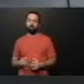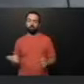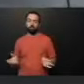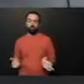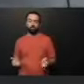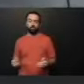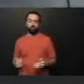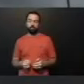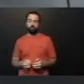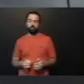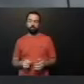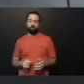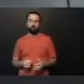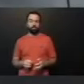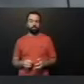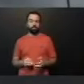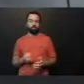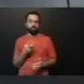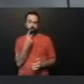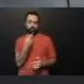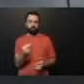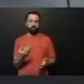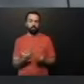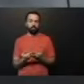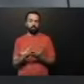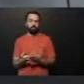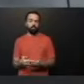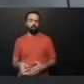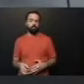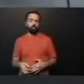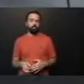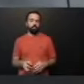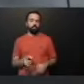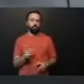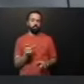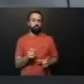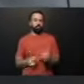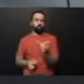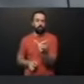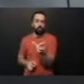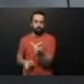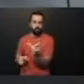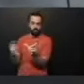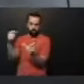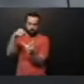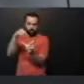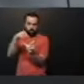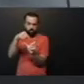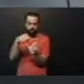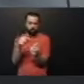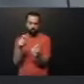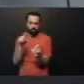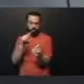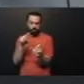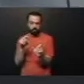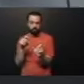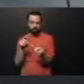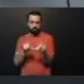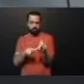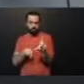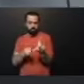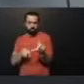Agora, nós vamos para o estudar a língua, palavras escritas com Z e com X, na